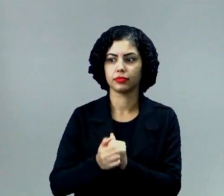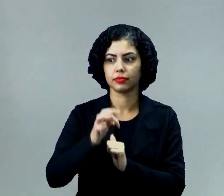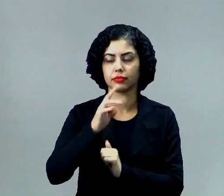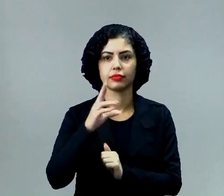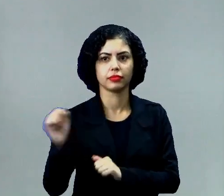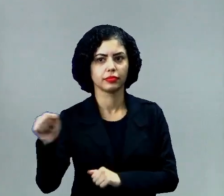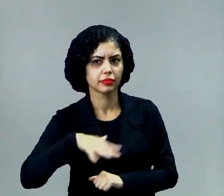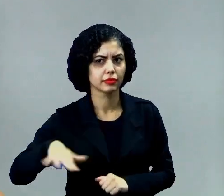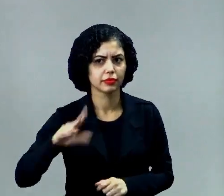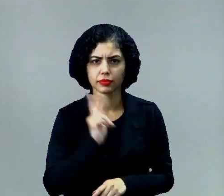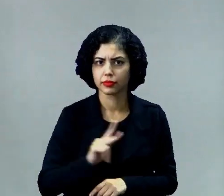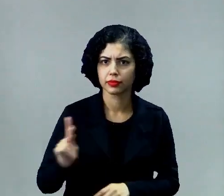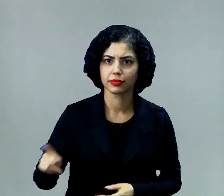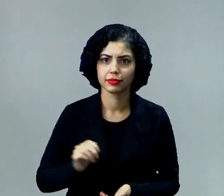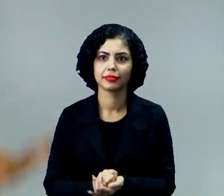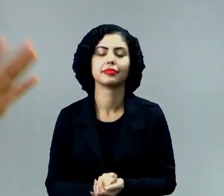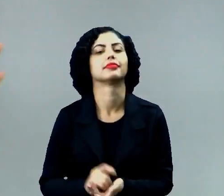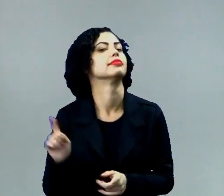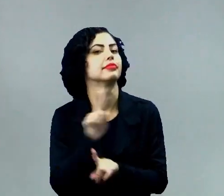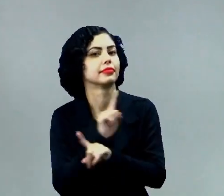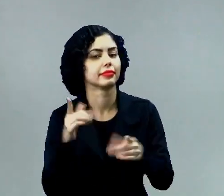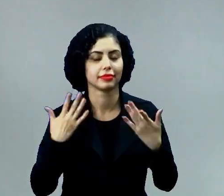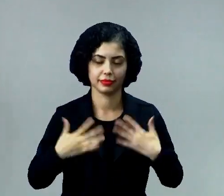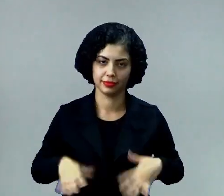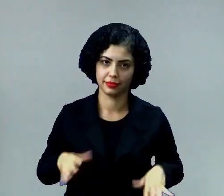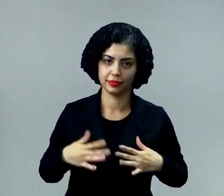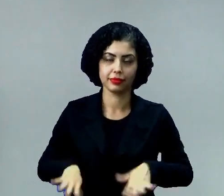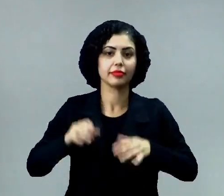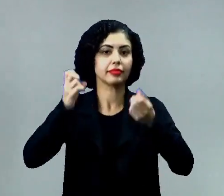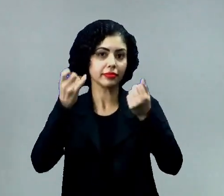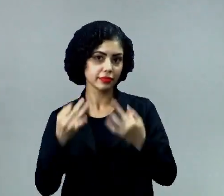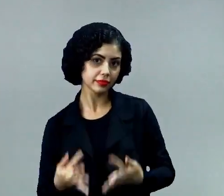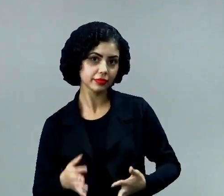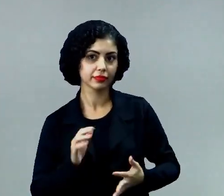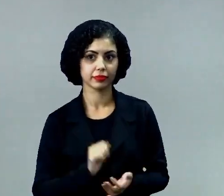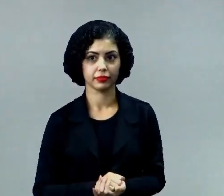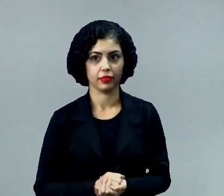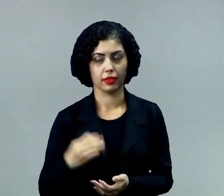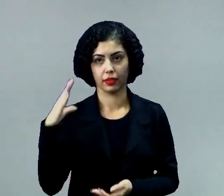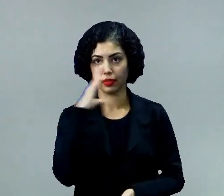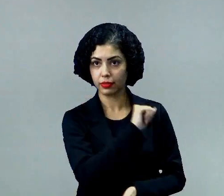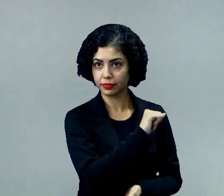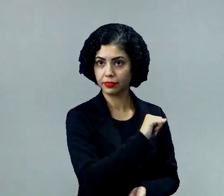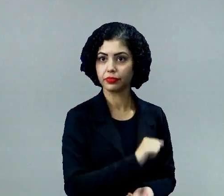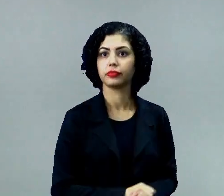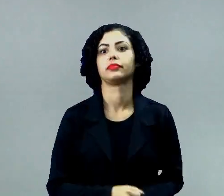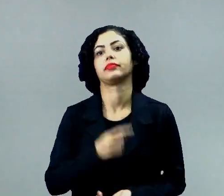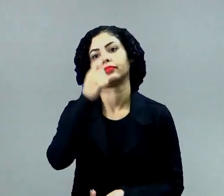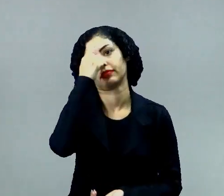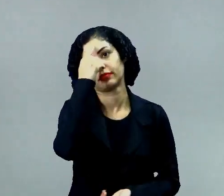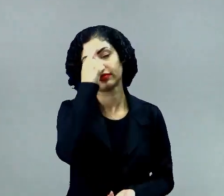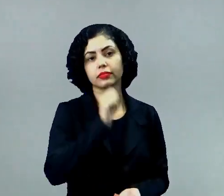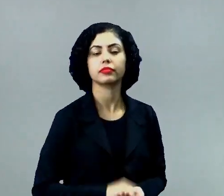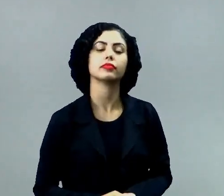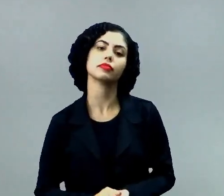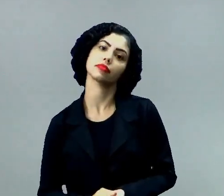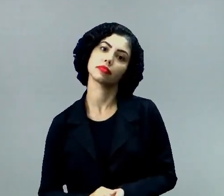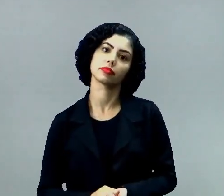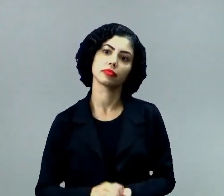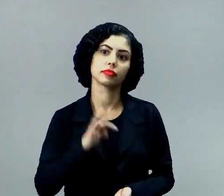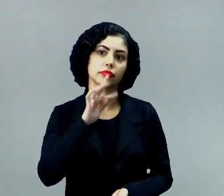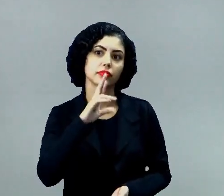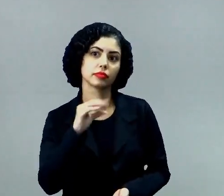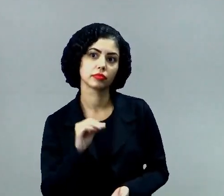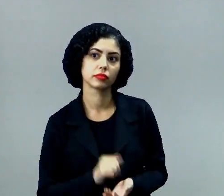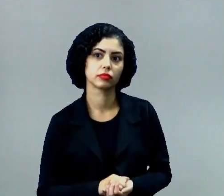taco, campo. Como assim, professor? Tacar o campo? Não, calma, que a gente vai explicar, porque rapidamente que a gente poderia pensar, esporte de taco,